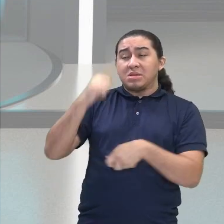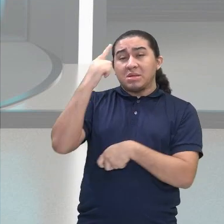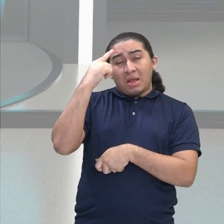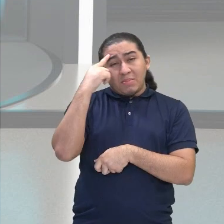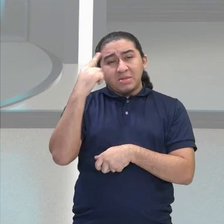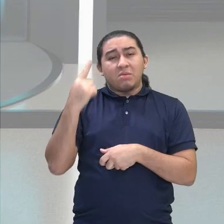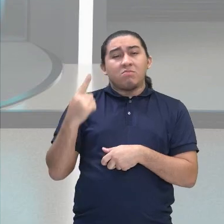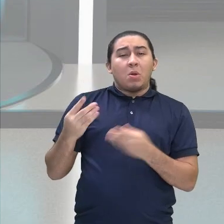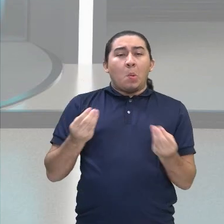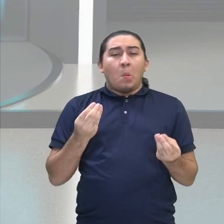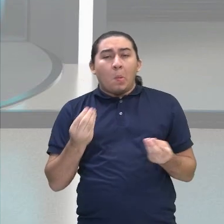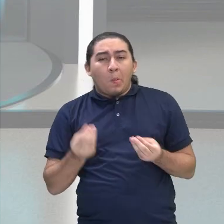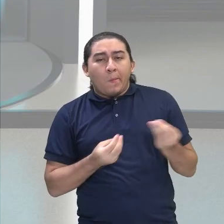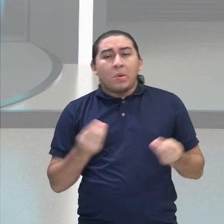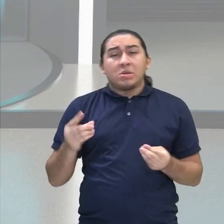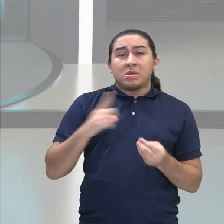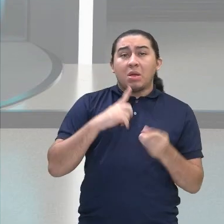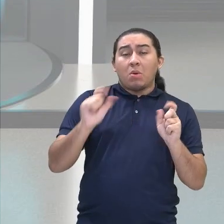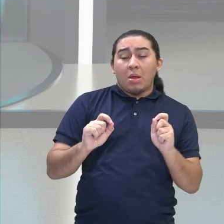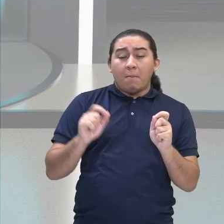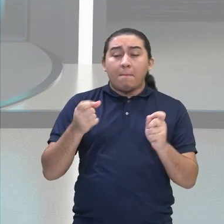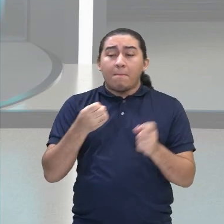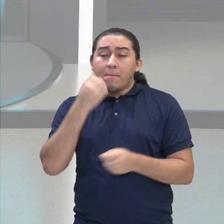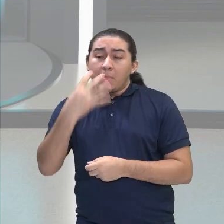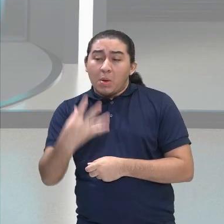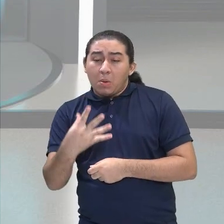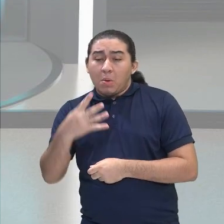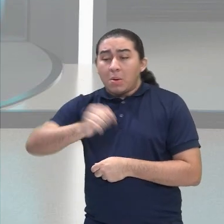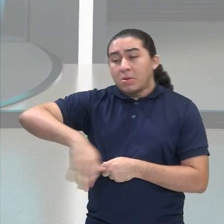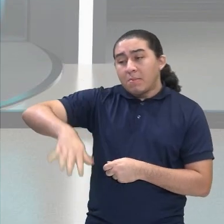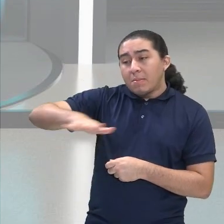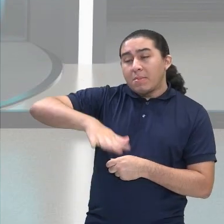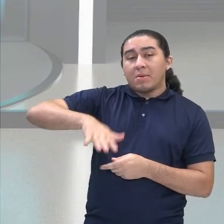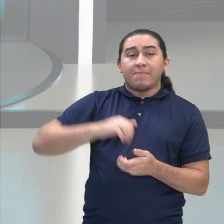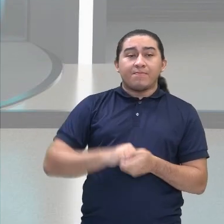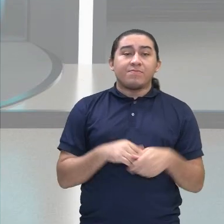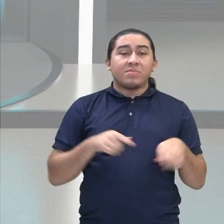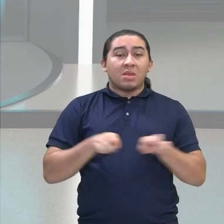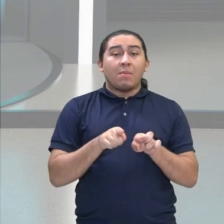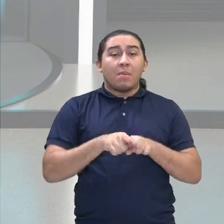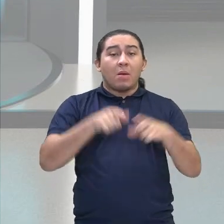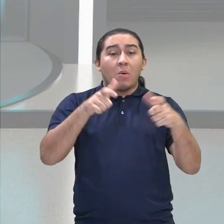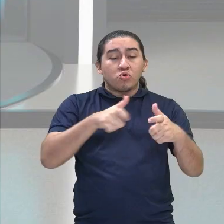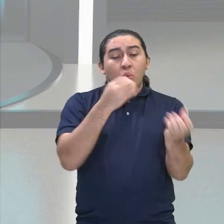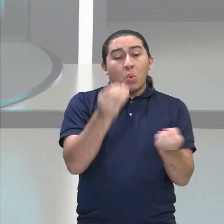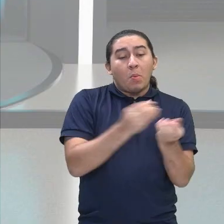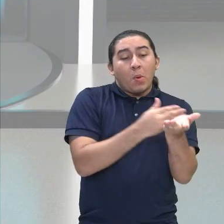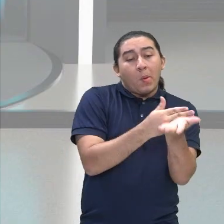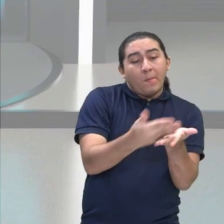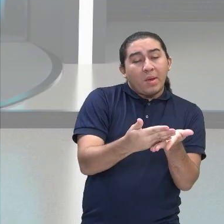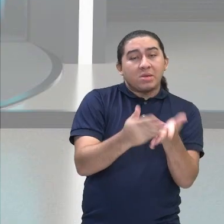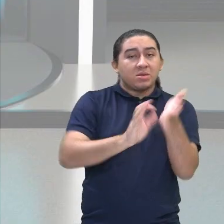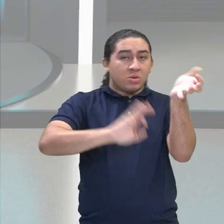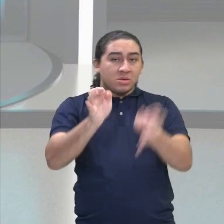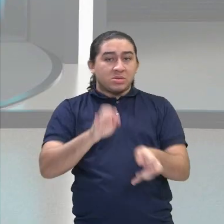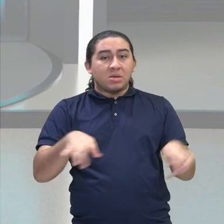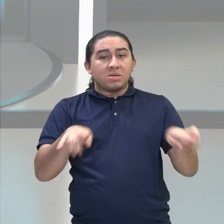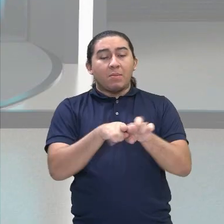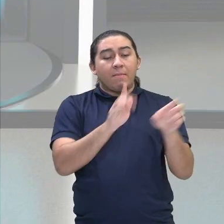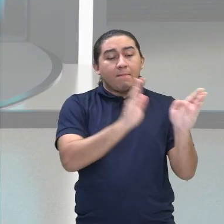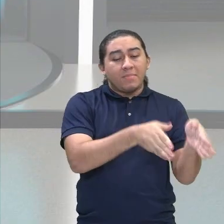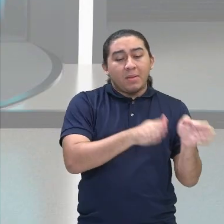trazendo dinamismo para aquela coreografia. E a ordem dos pratos, quando eu começo a organizar as